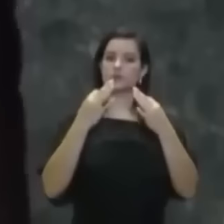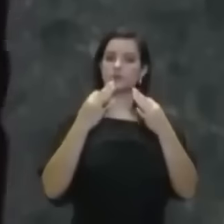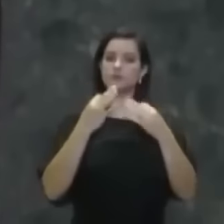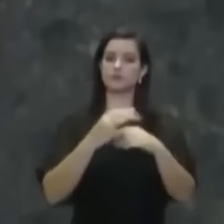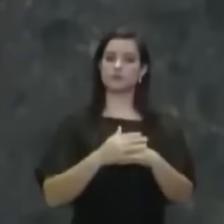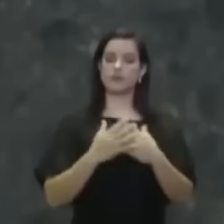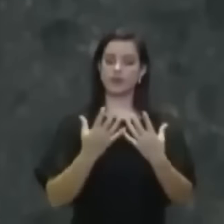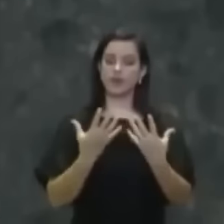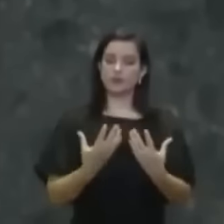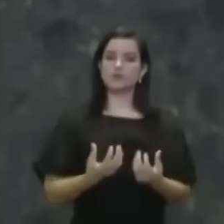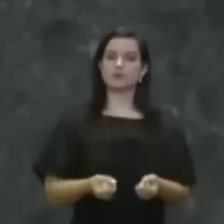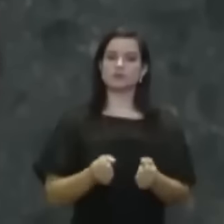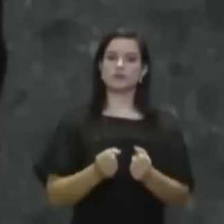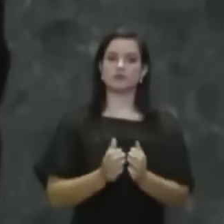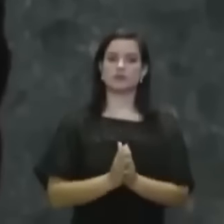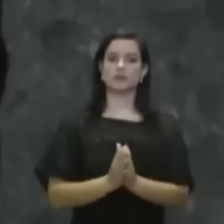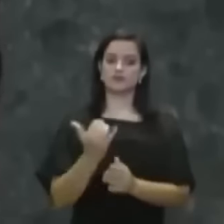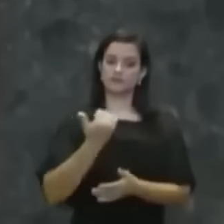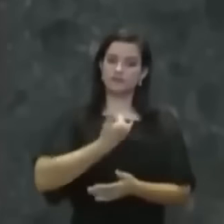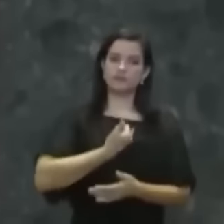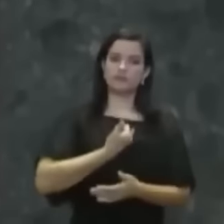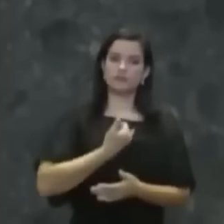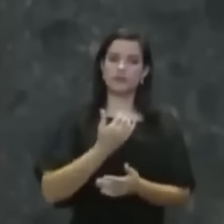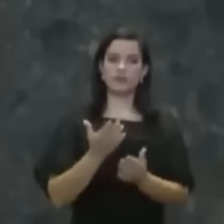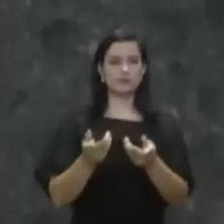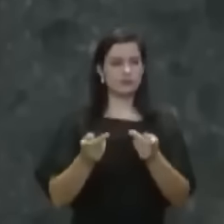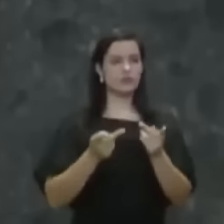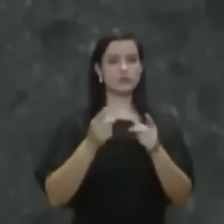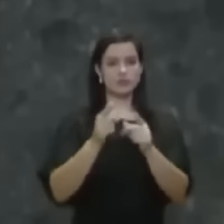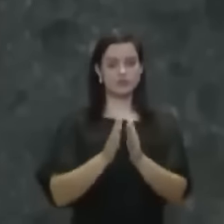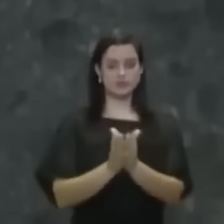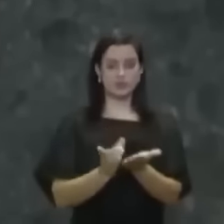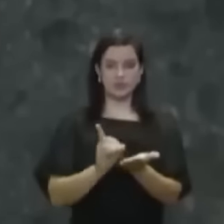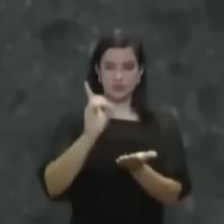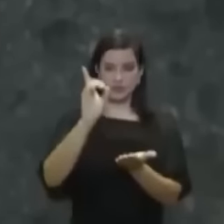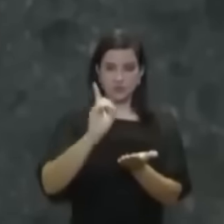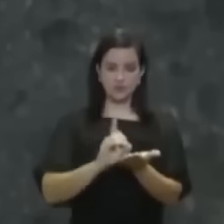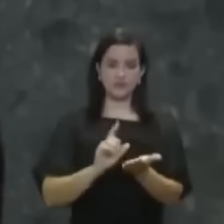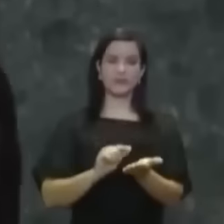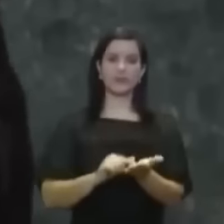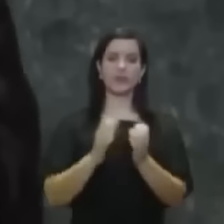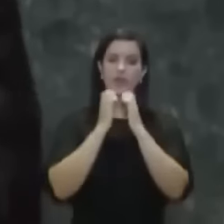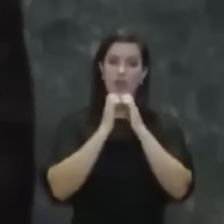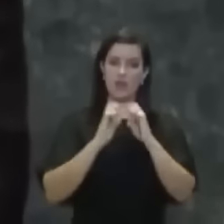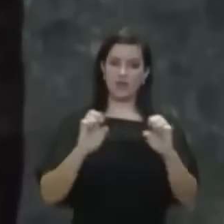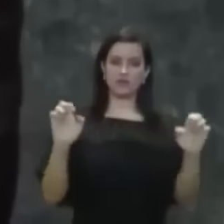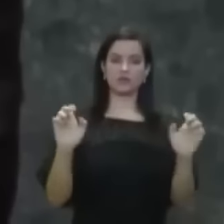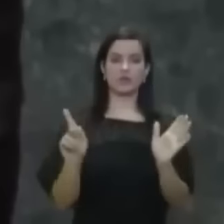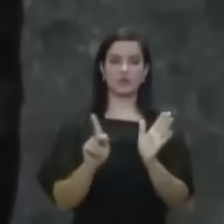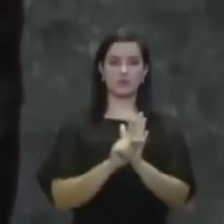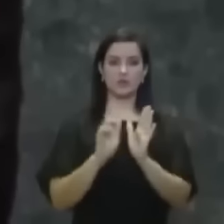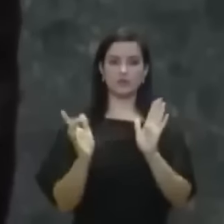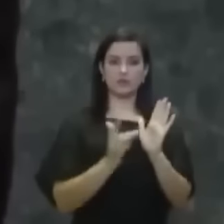dessa palavra. Convido você a abrir sua Bíblia comigo, por gentileza, no Evangelho de Cristo, conforme o registro